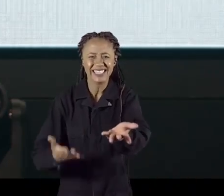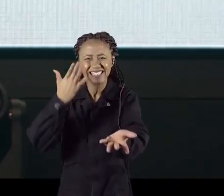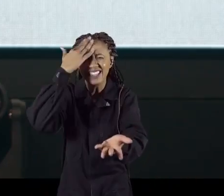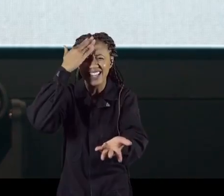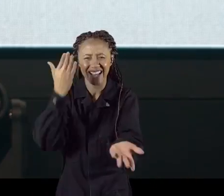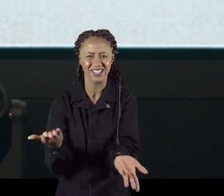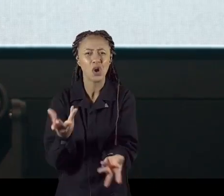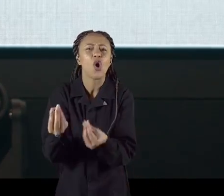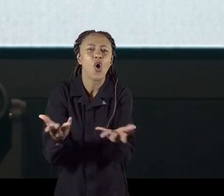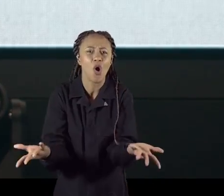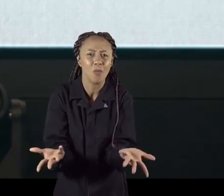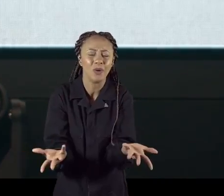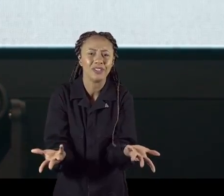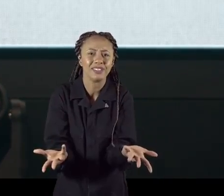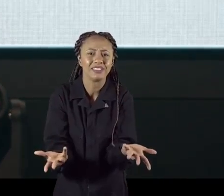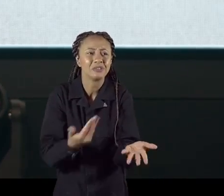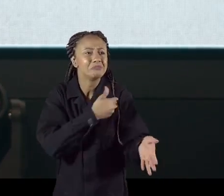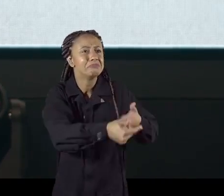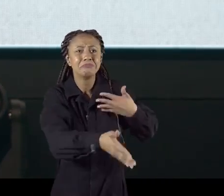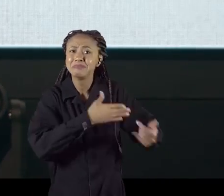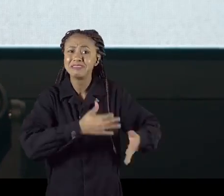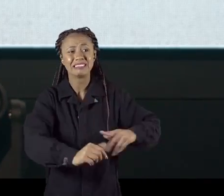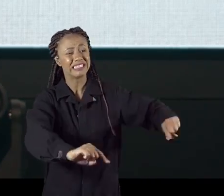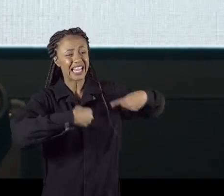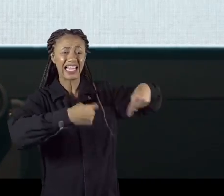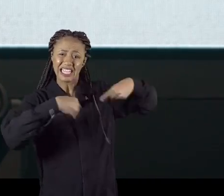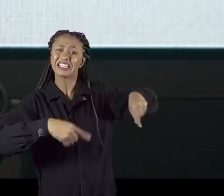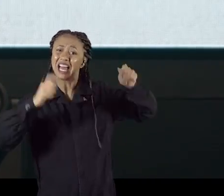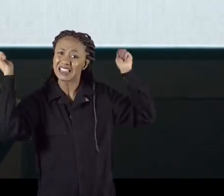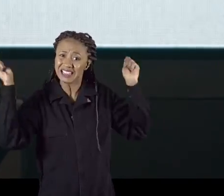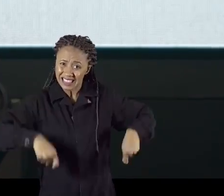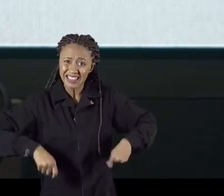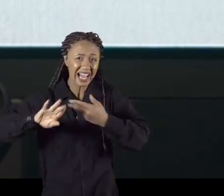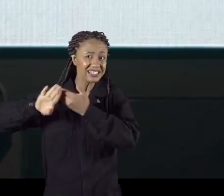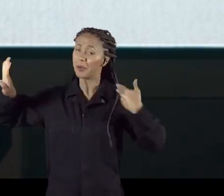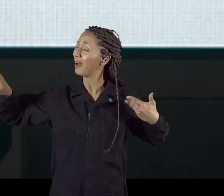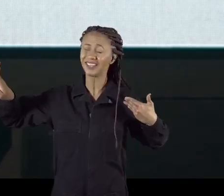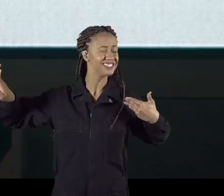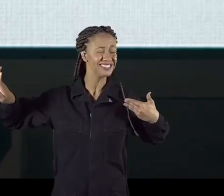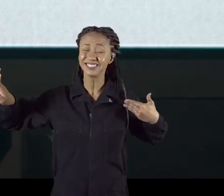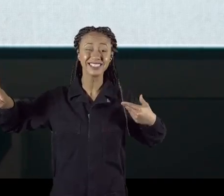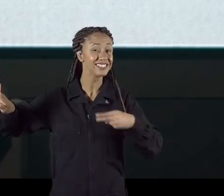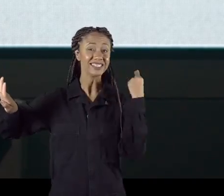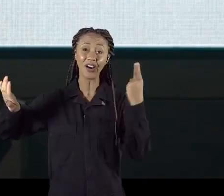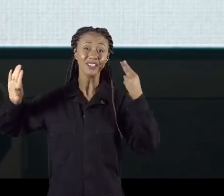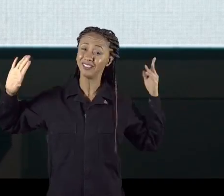entende isso dá um glória a Deus a planta o senhor glorifique a Deus